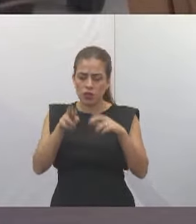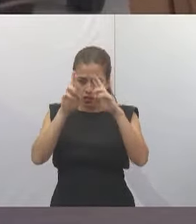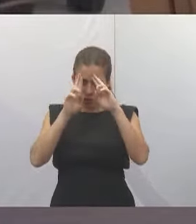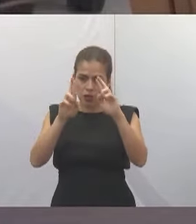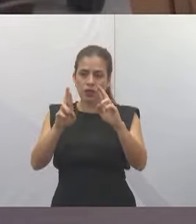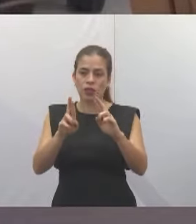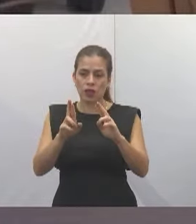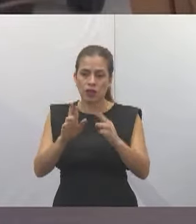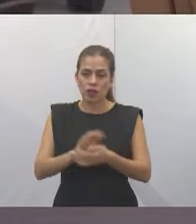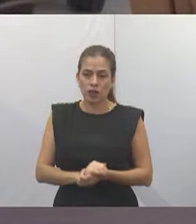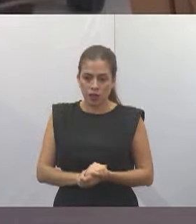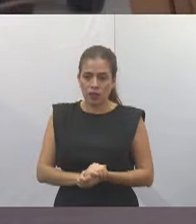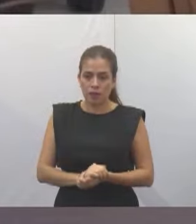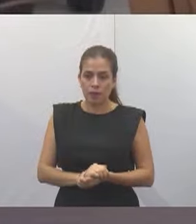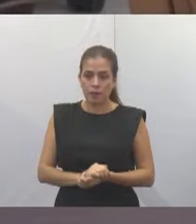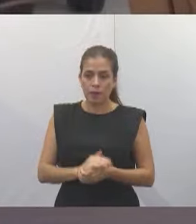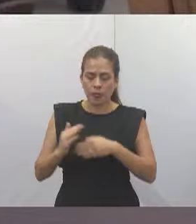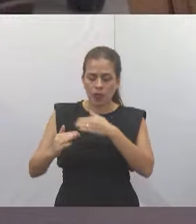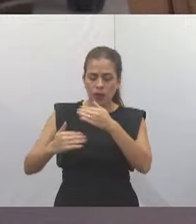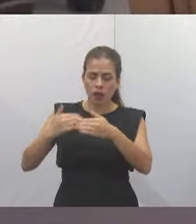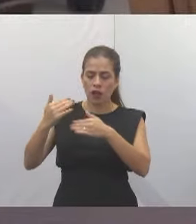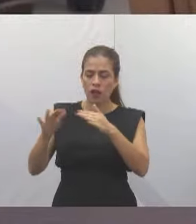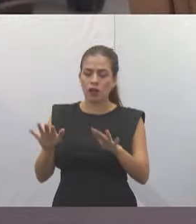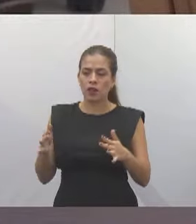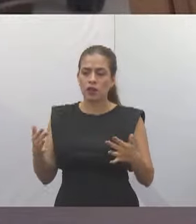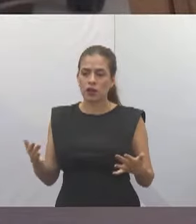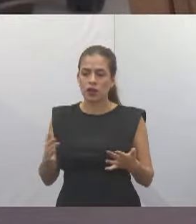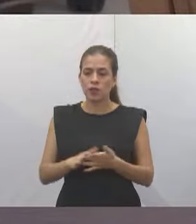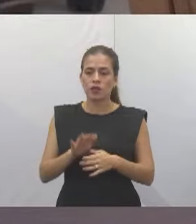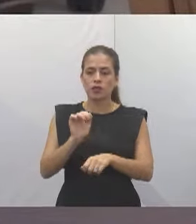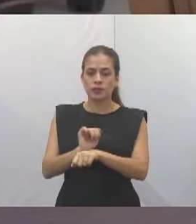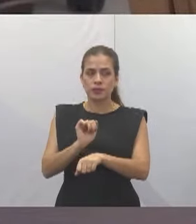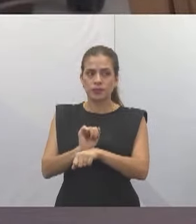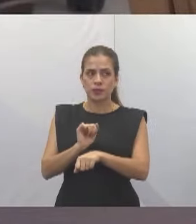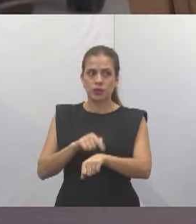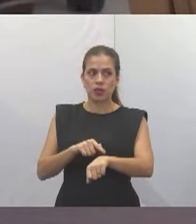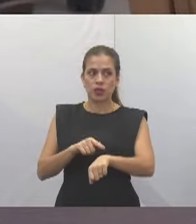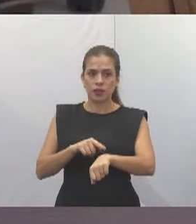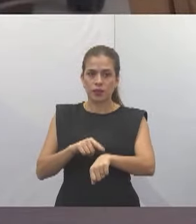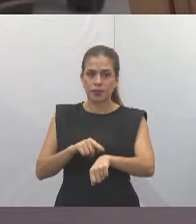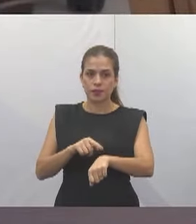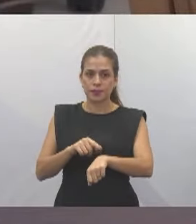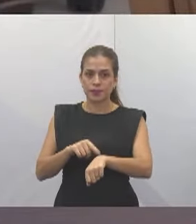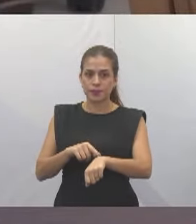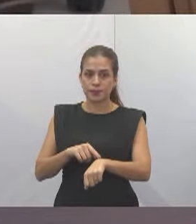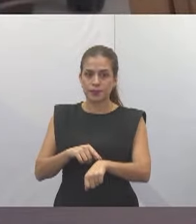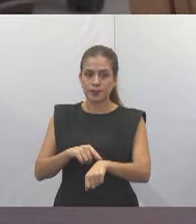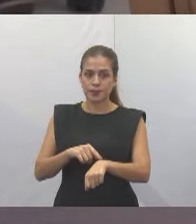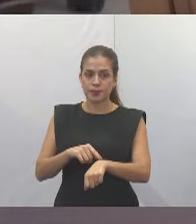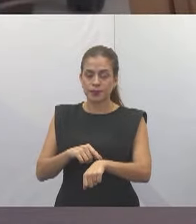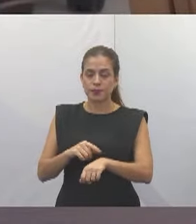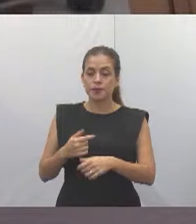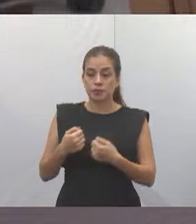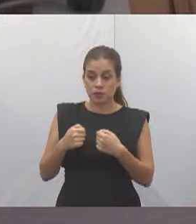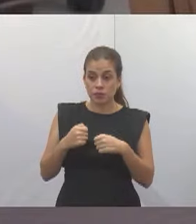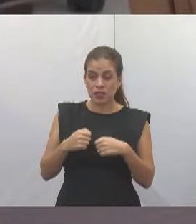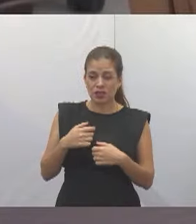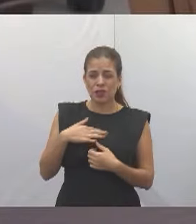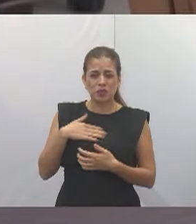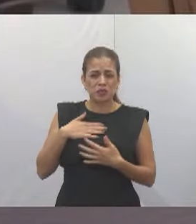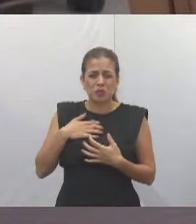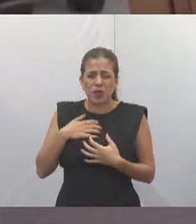que a gente consiga avançar. Então, nesse sentido, eu aguardei o meu tempo, cheguei lá, porque como havia uma necessidade, estava com